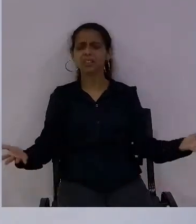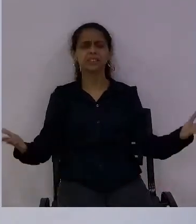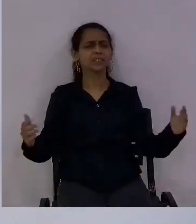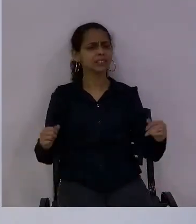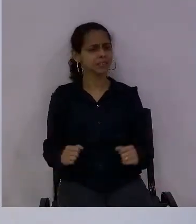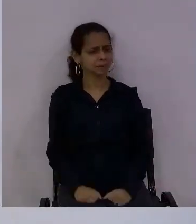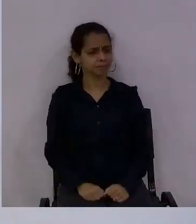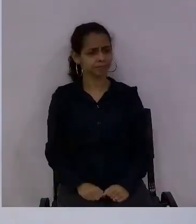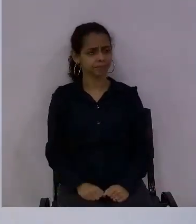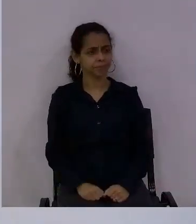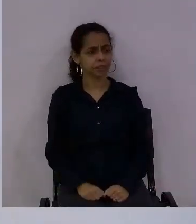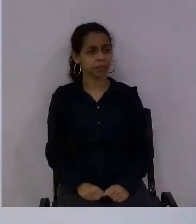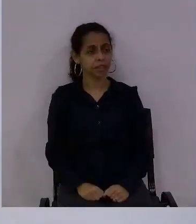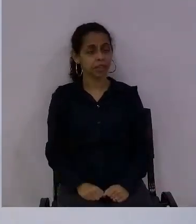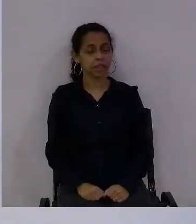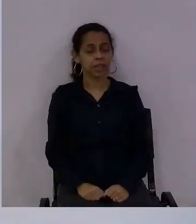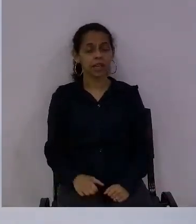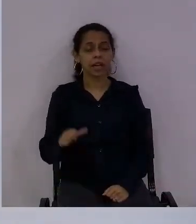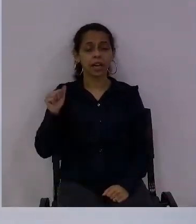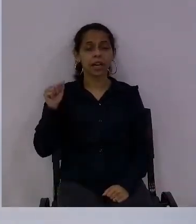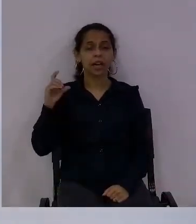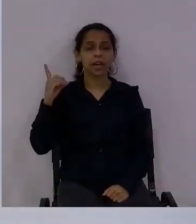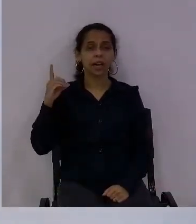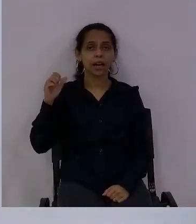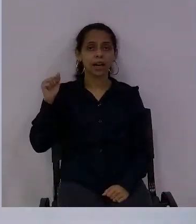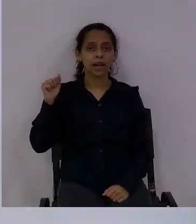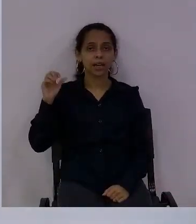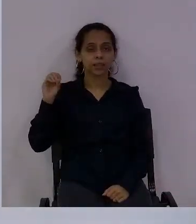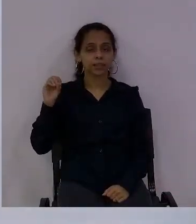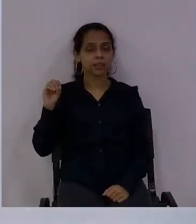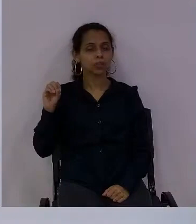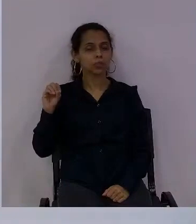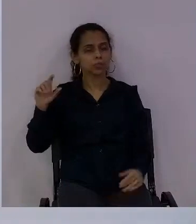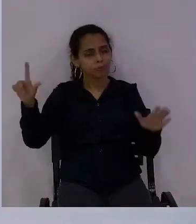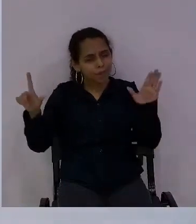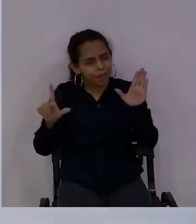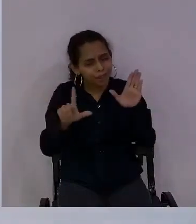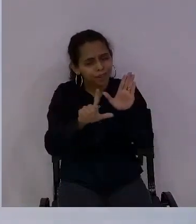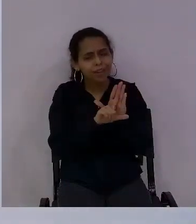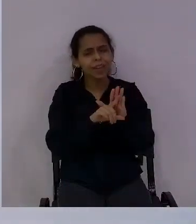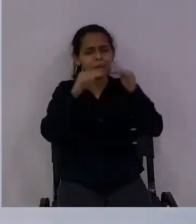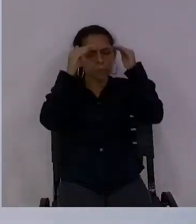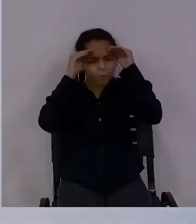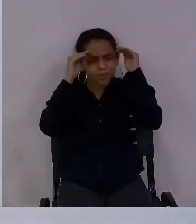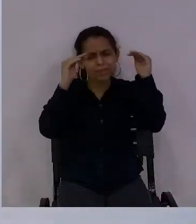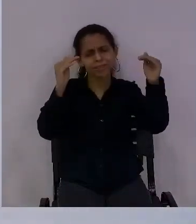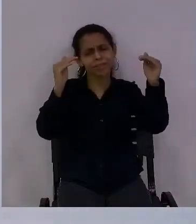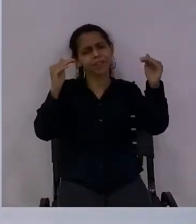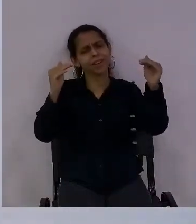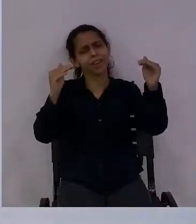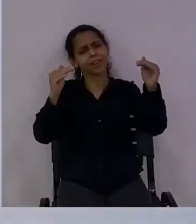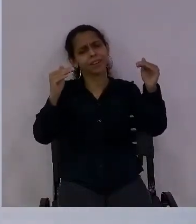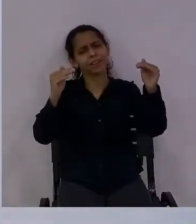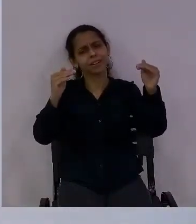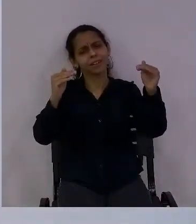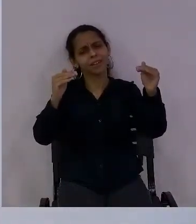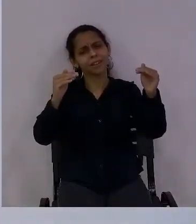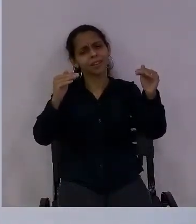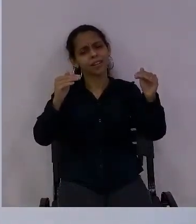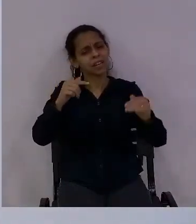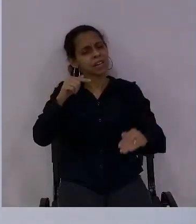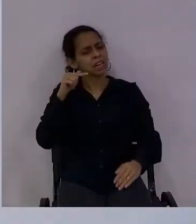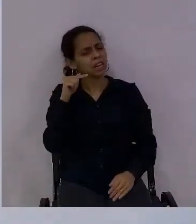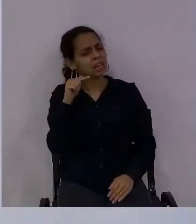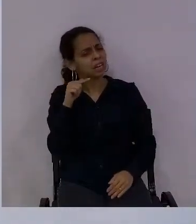Ele tinha uma lei, não com mais de 600 mandamentos como o Antigo Testamento, uma lei muito mais simples, com